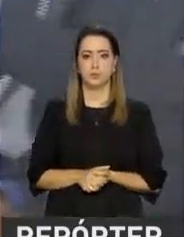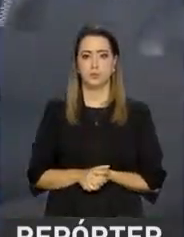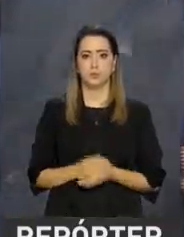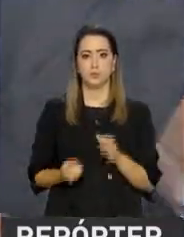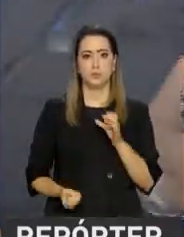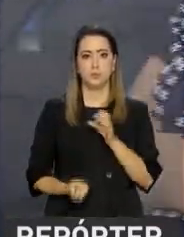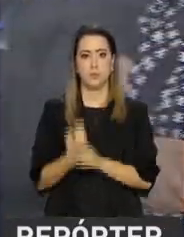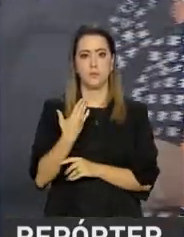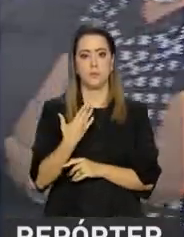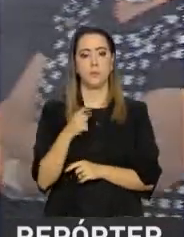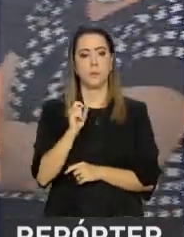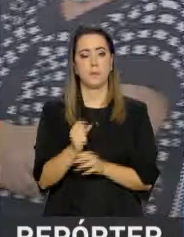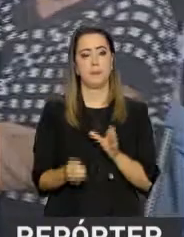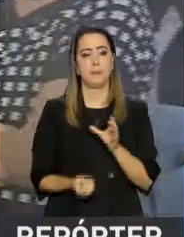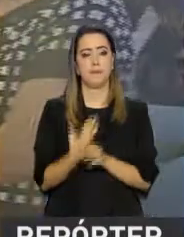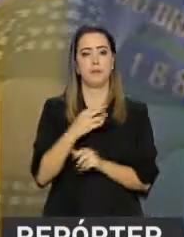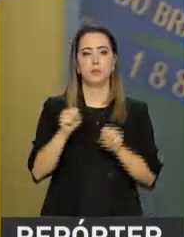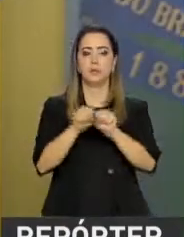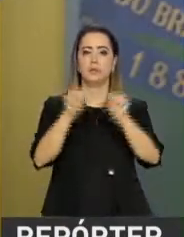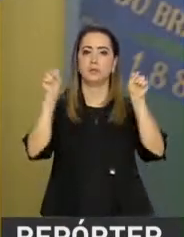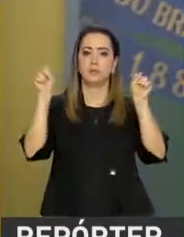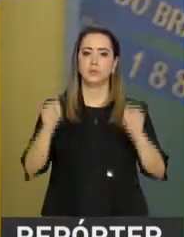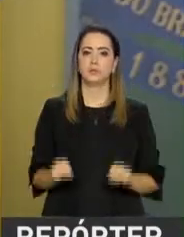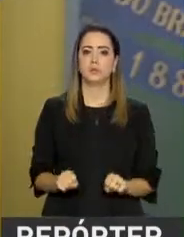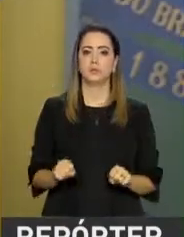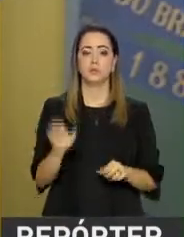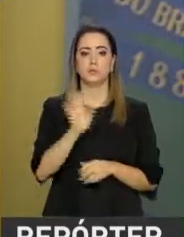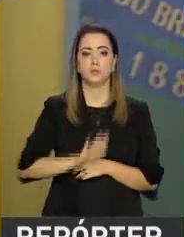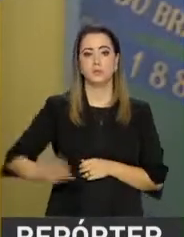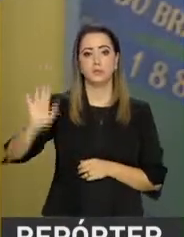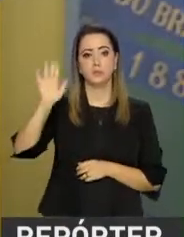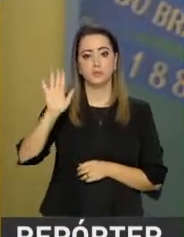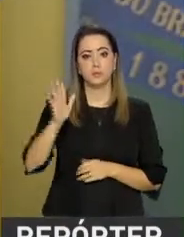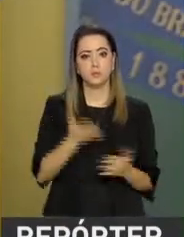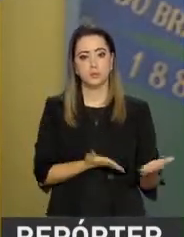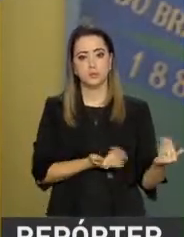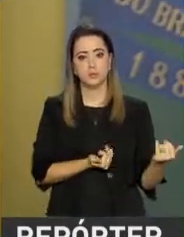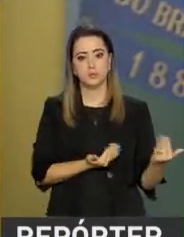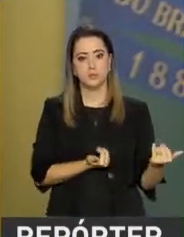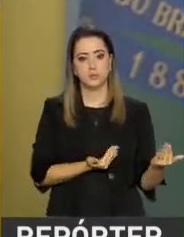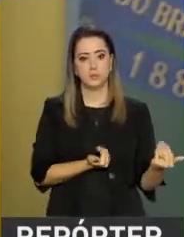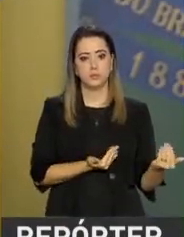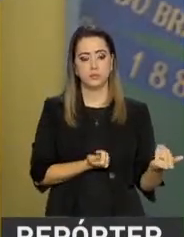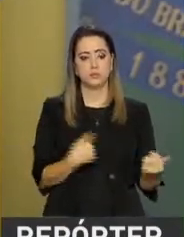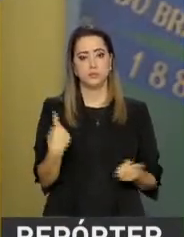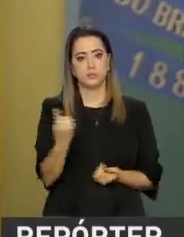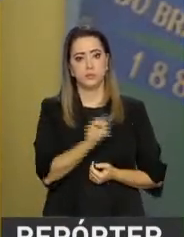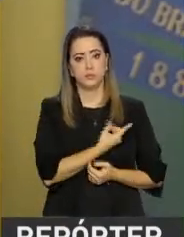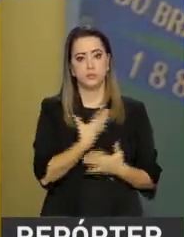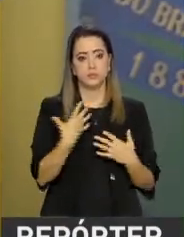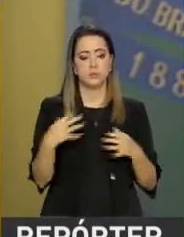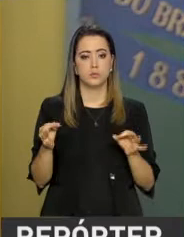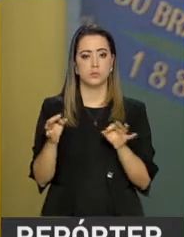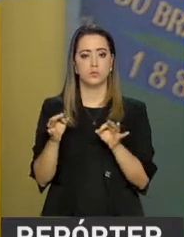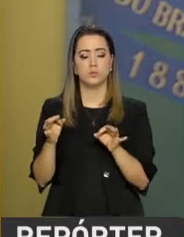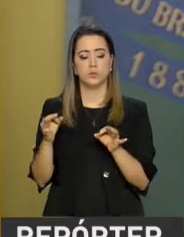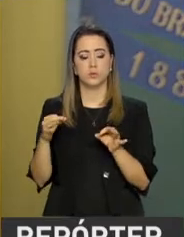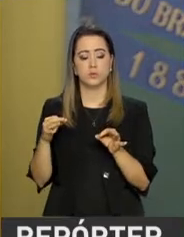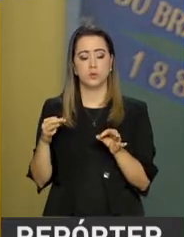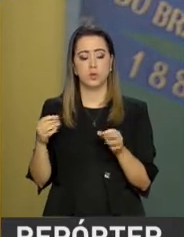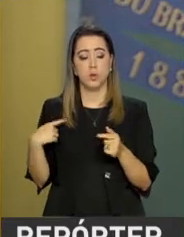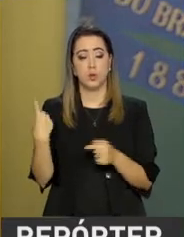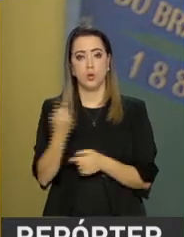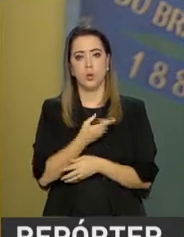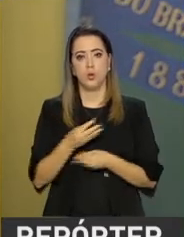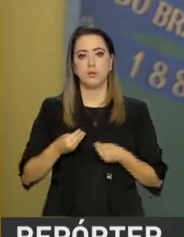ganhar esse sistema nacional da juventude nós acabamos por assegurar